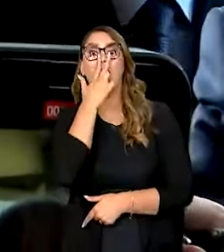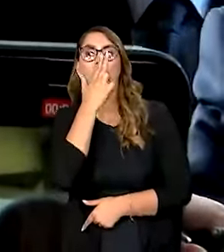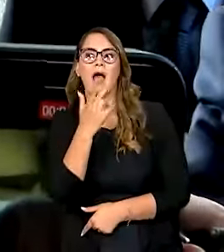devemos fazer